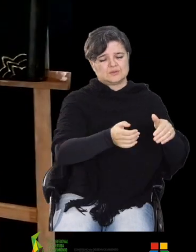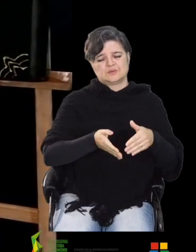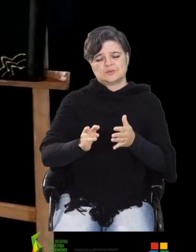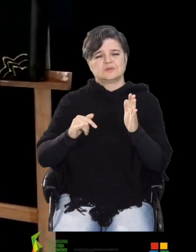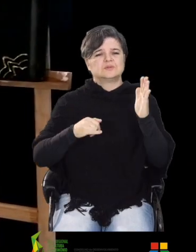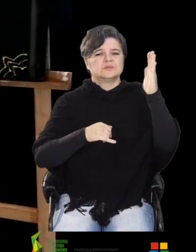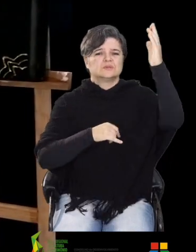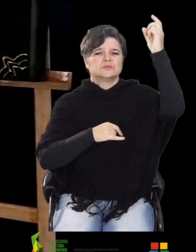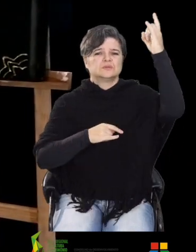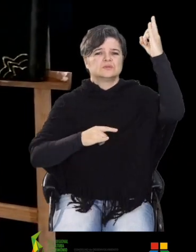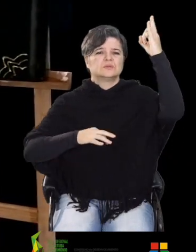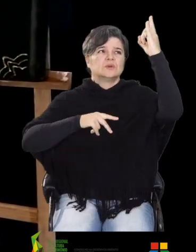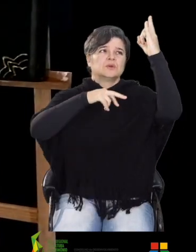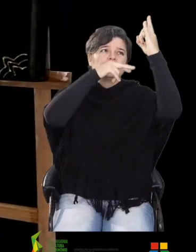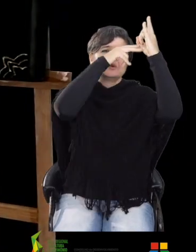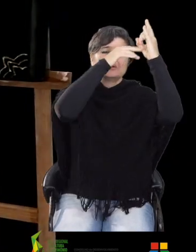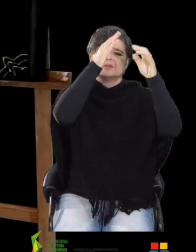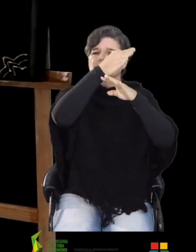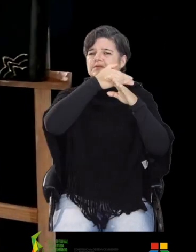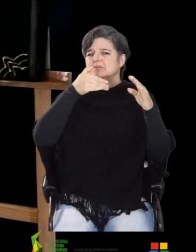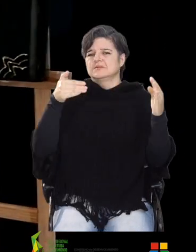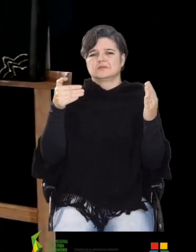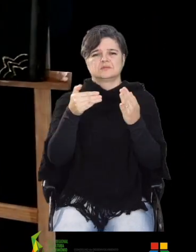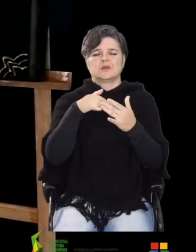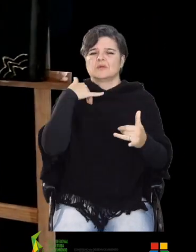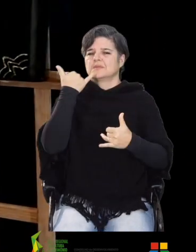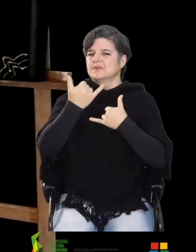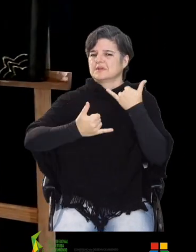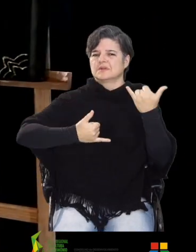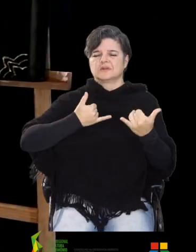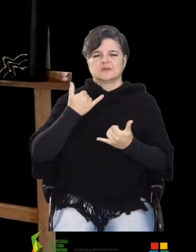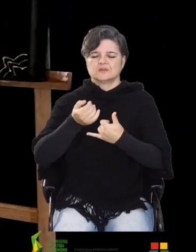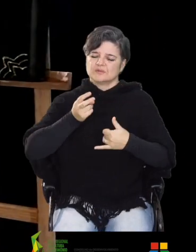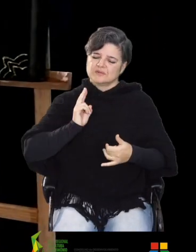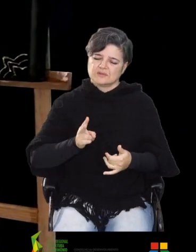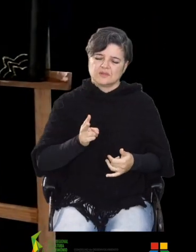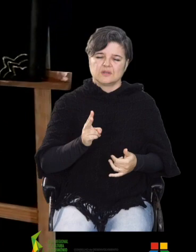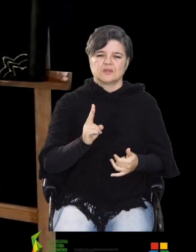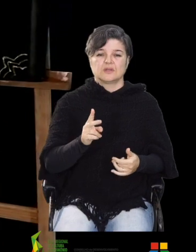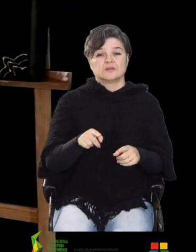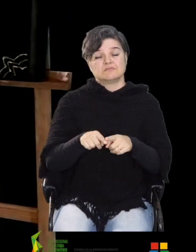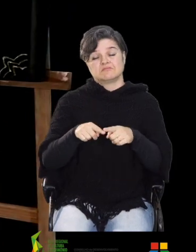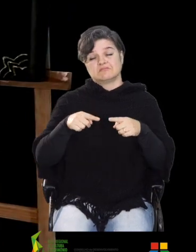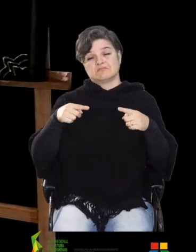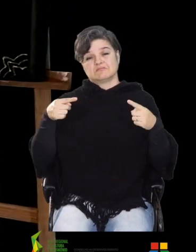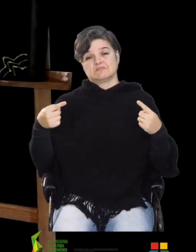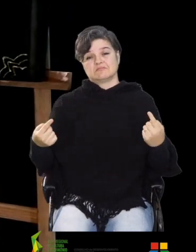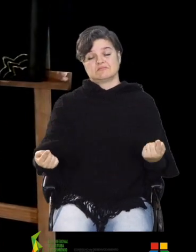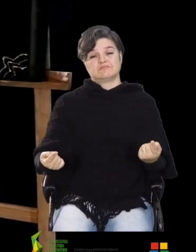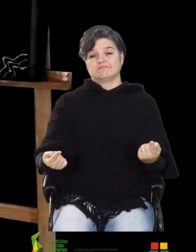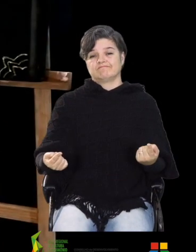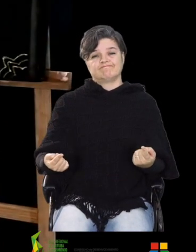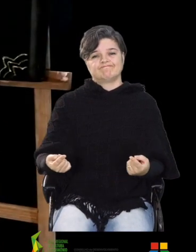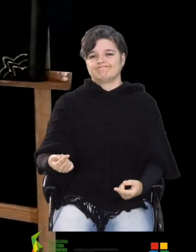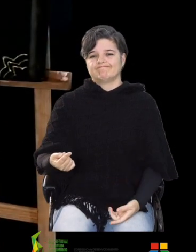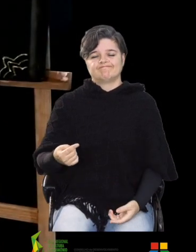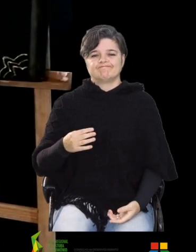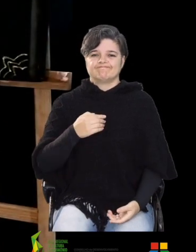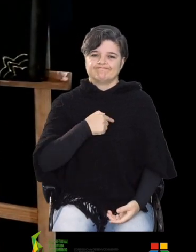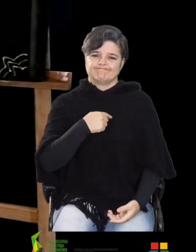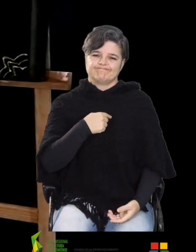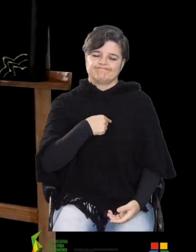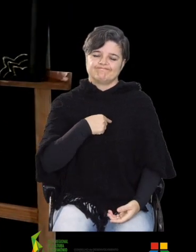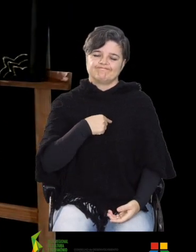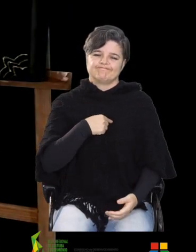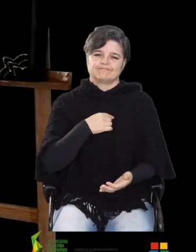todas as torres brincando com todos os brinquedos mas isso não preenche o seu vazio